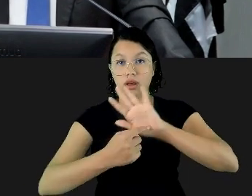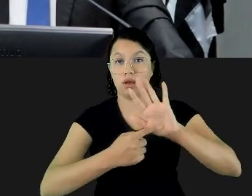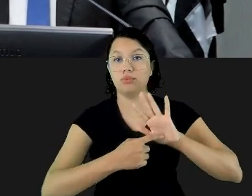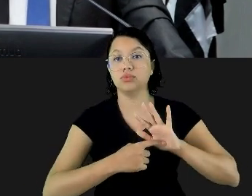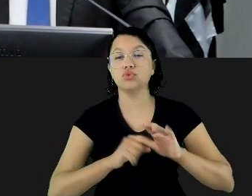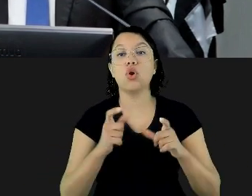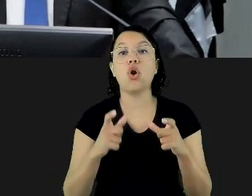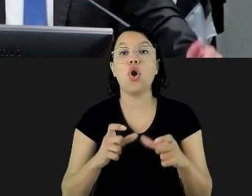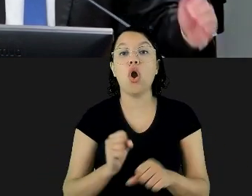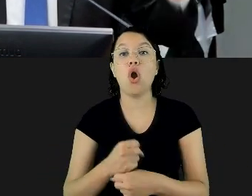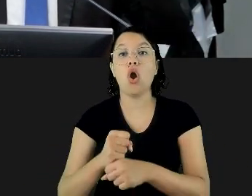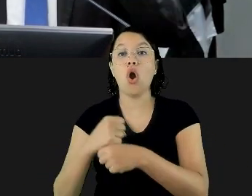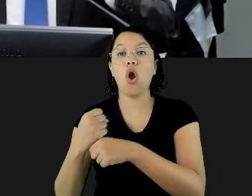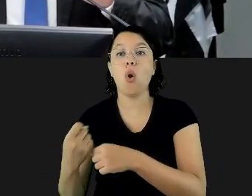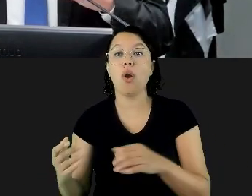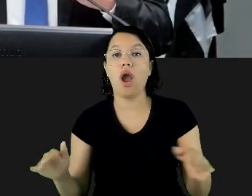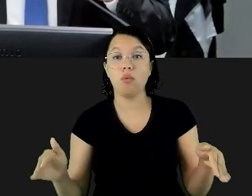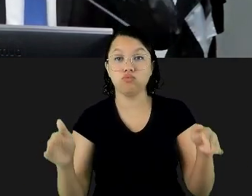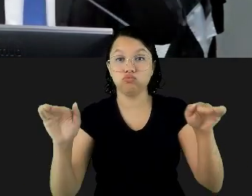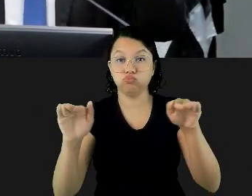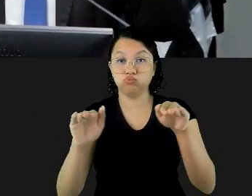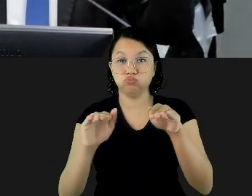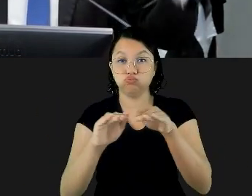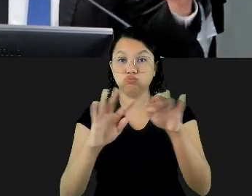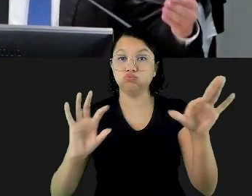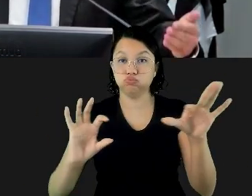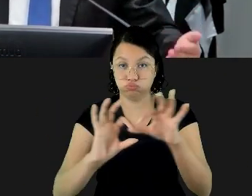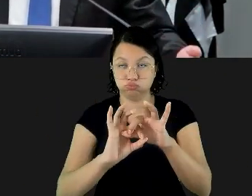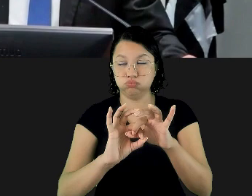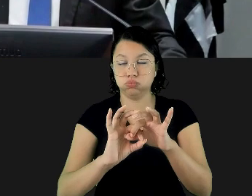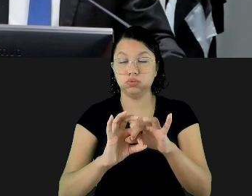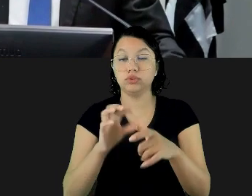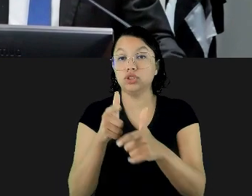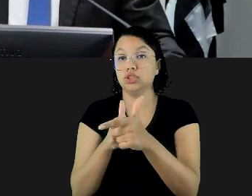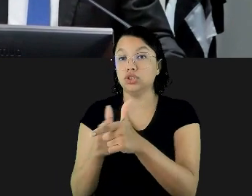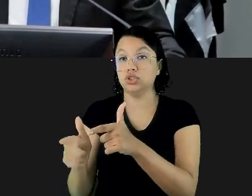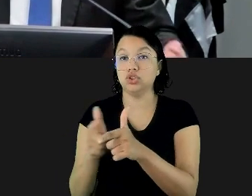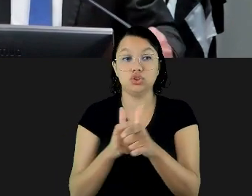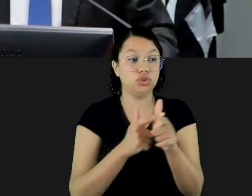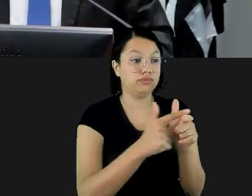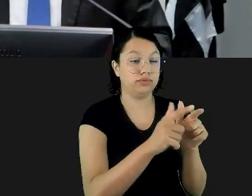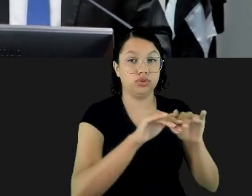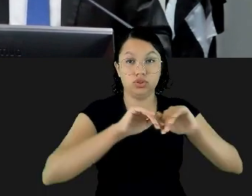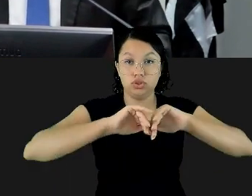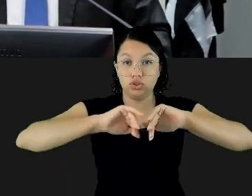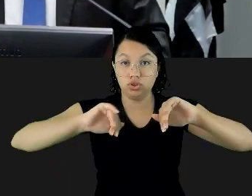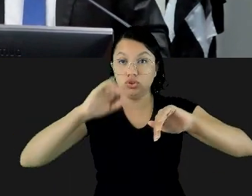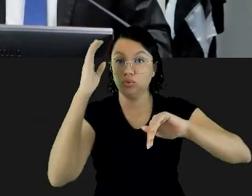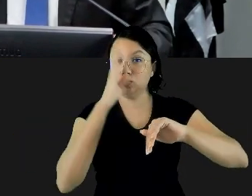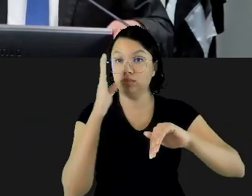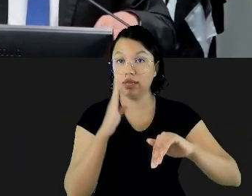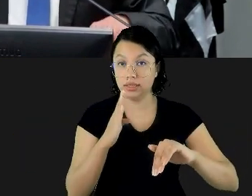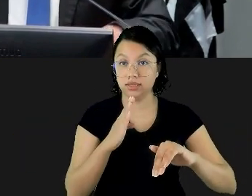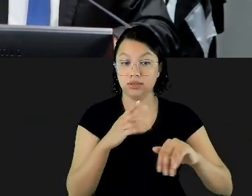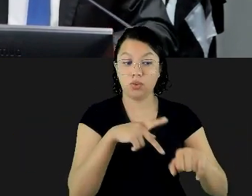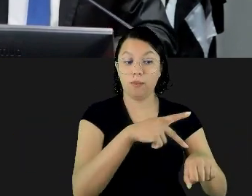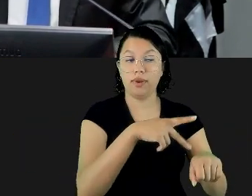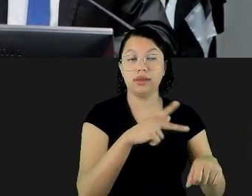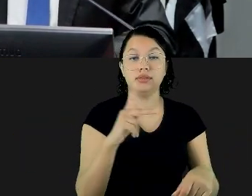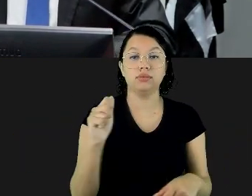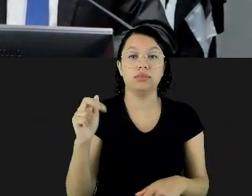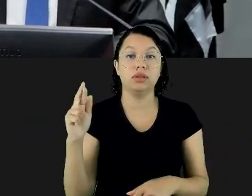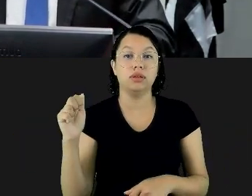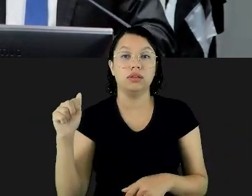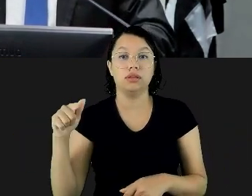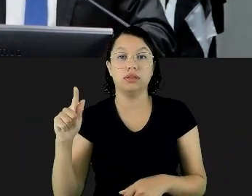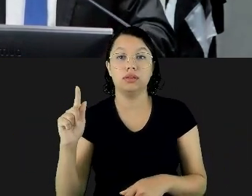ponte, que divide o Brasil com o Paraguai, através de Porto